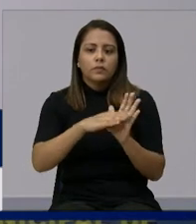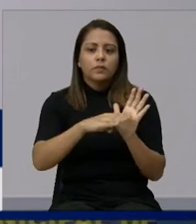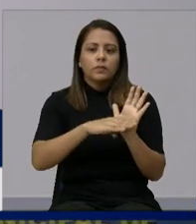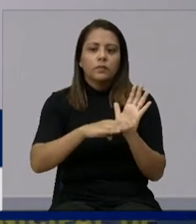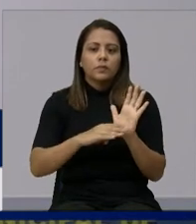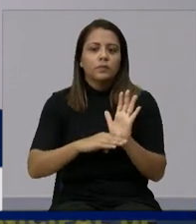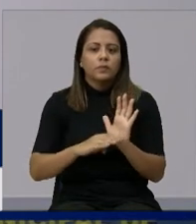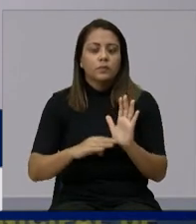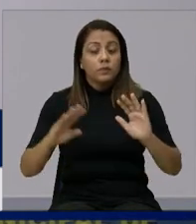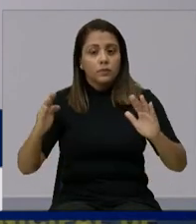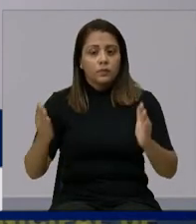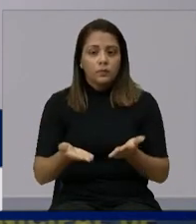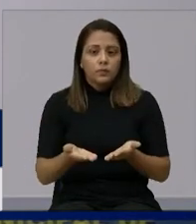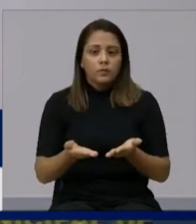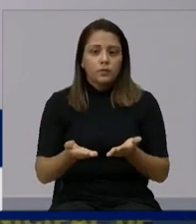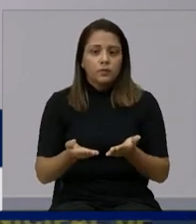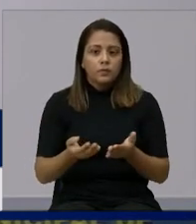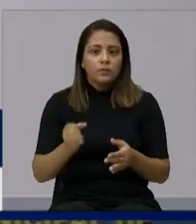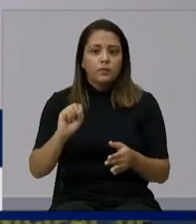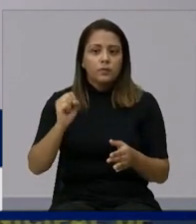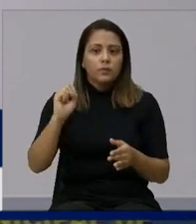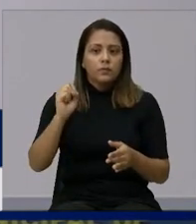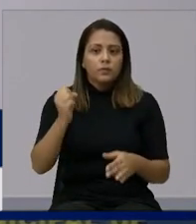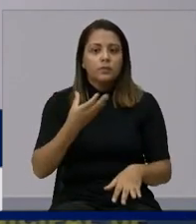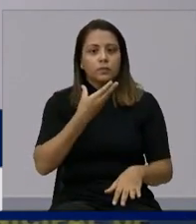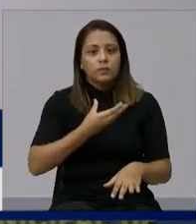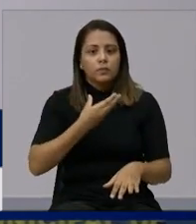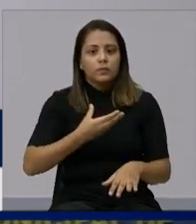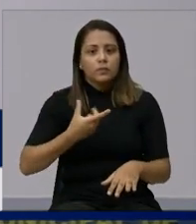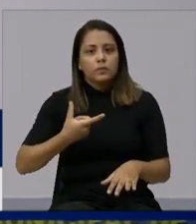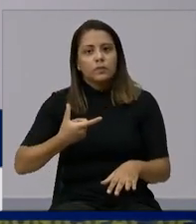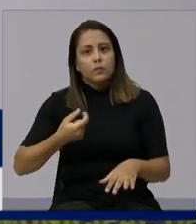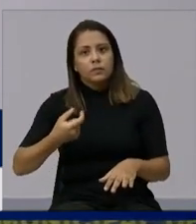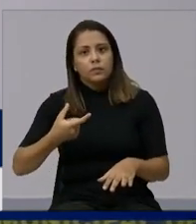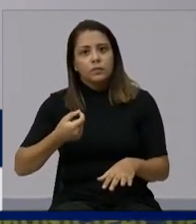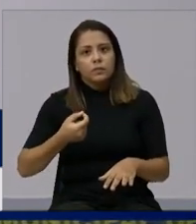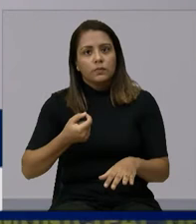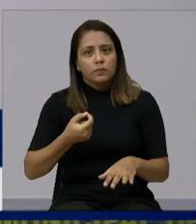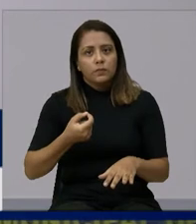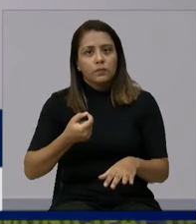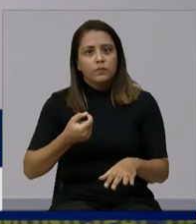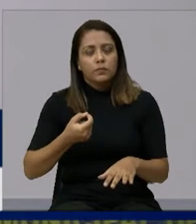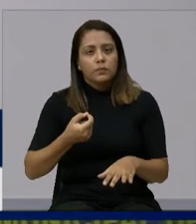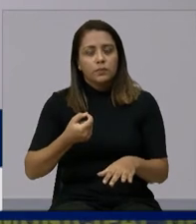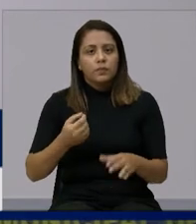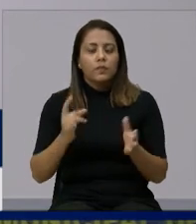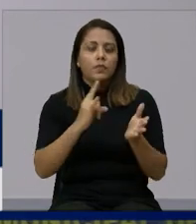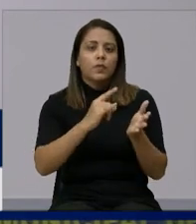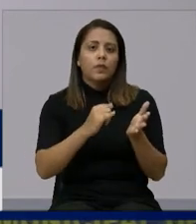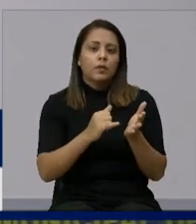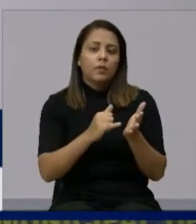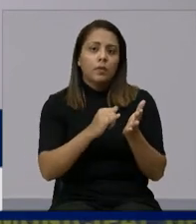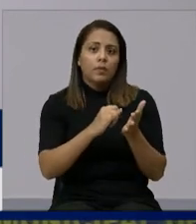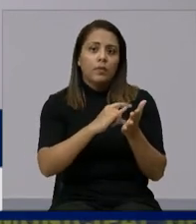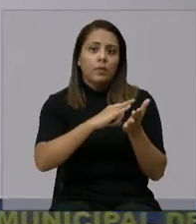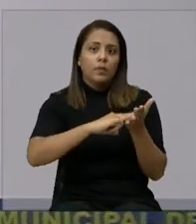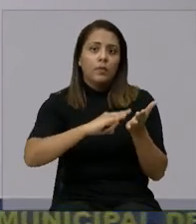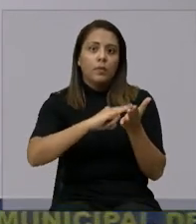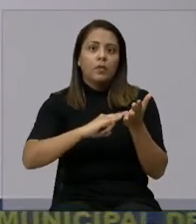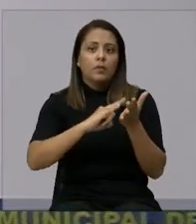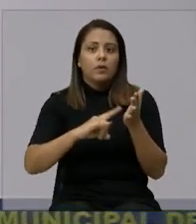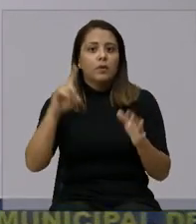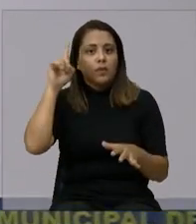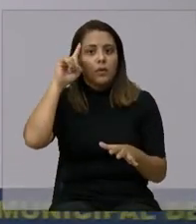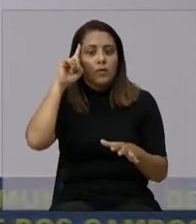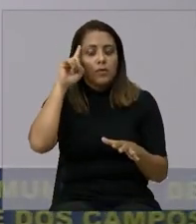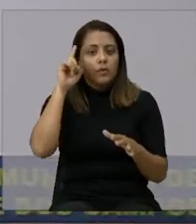hoje, 8 de dezembro de 2020, bem como os documentos inseridos nesta data. Vereadores favoráveis, permaneçam